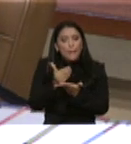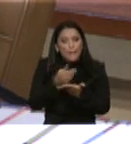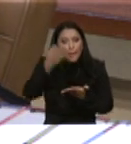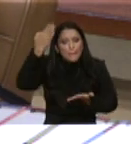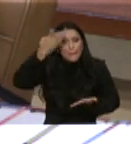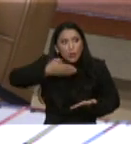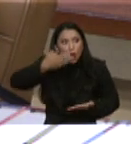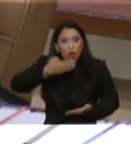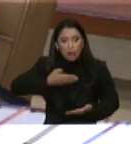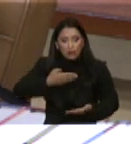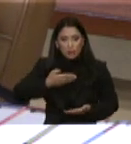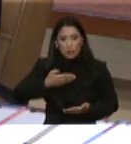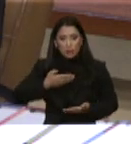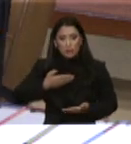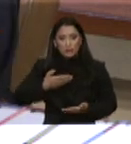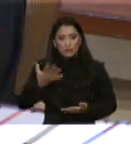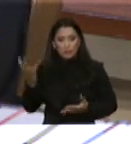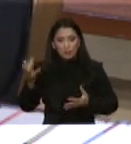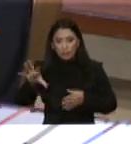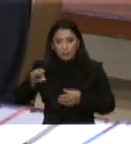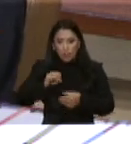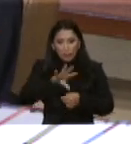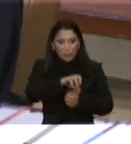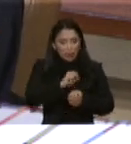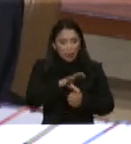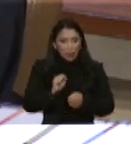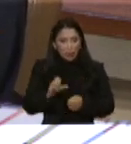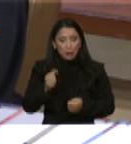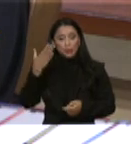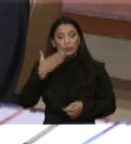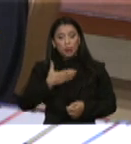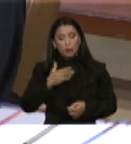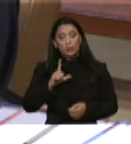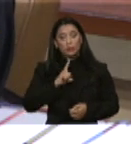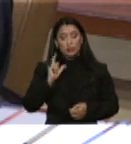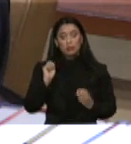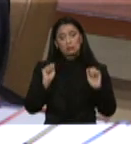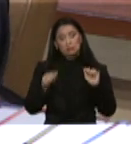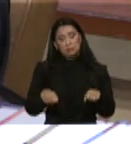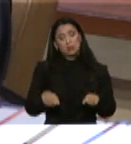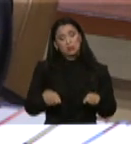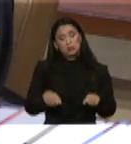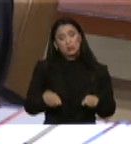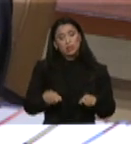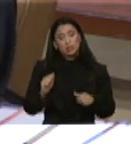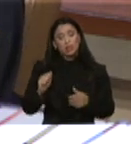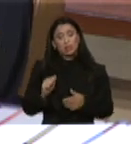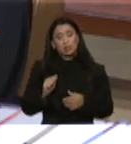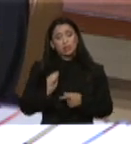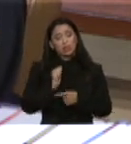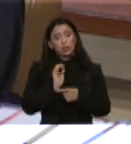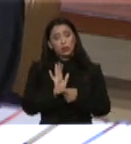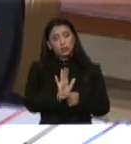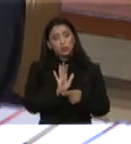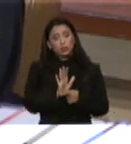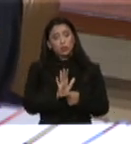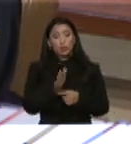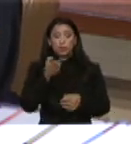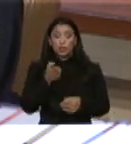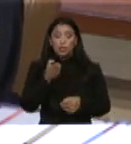de provas então nós precisamos encartar a possibilidade desse auxílio direto que vem exatamente